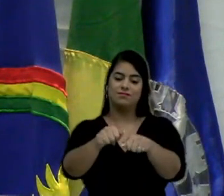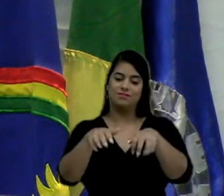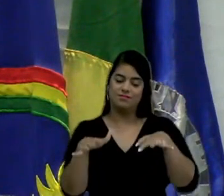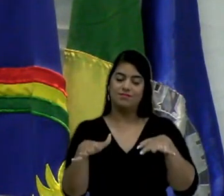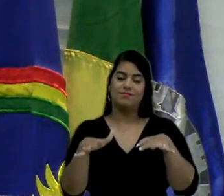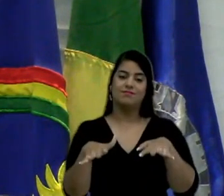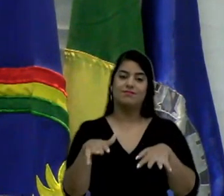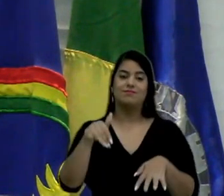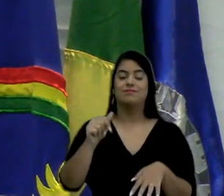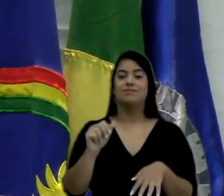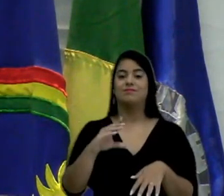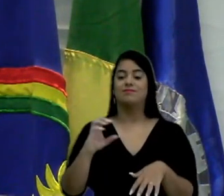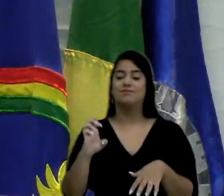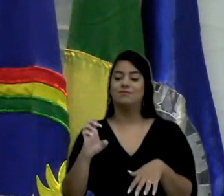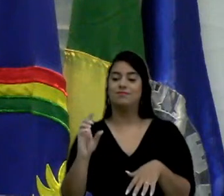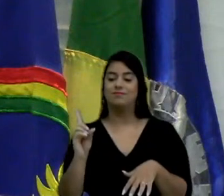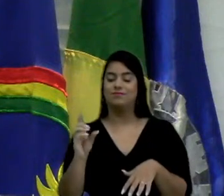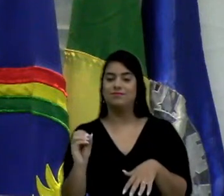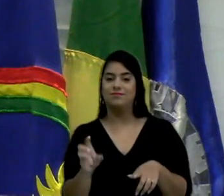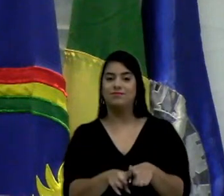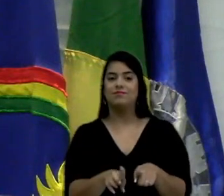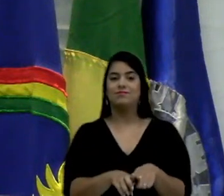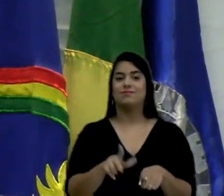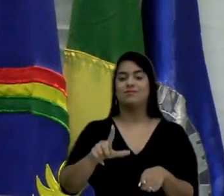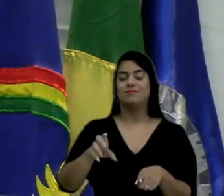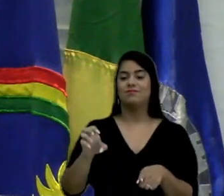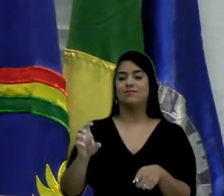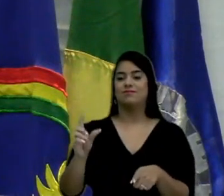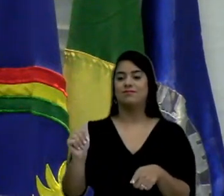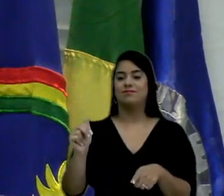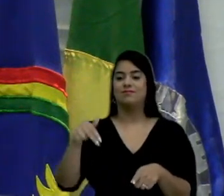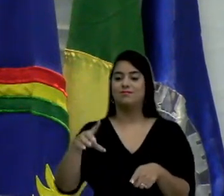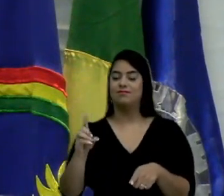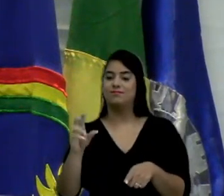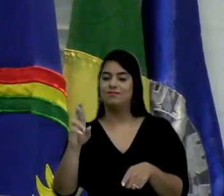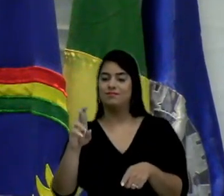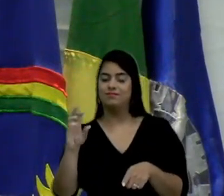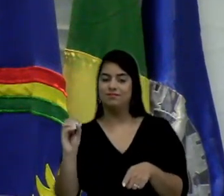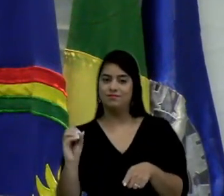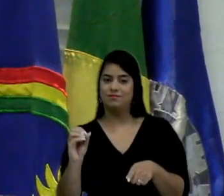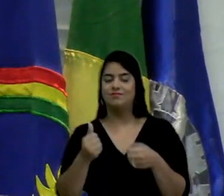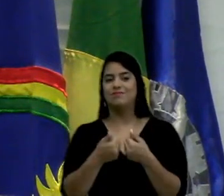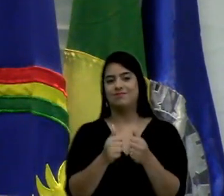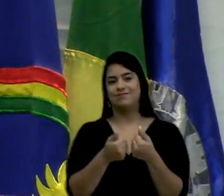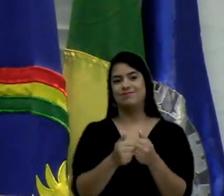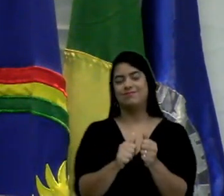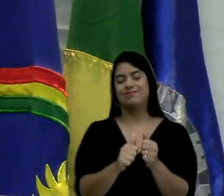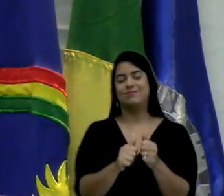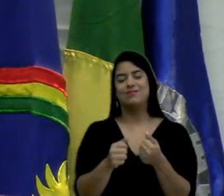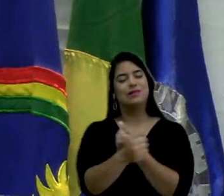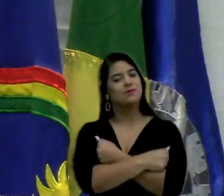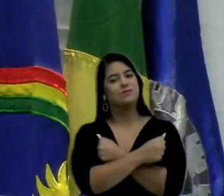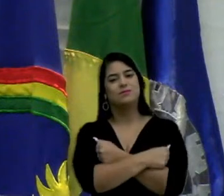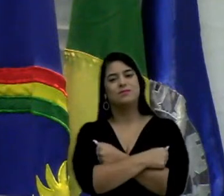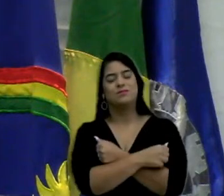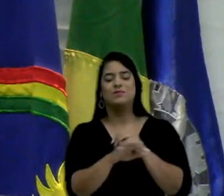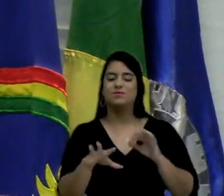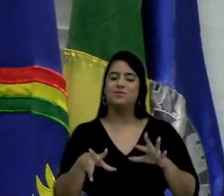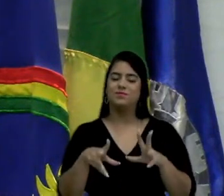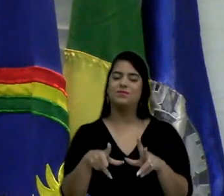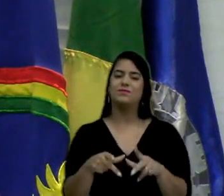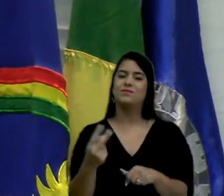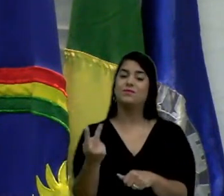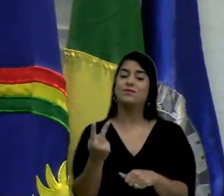a nosso amigo Fábio Ô Leandro do ônibus lá de armazém um abraço aí em nome de vocês dois saudar todos os